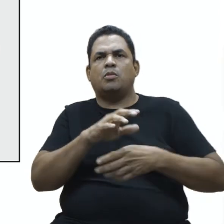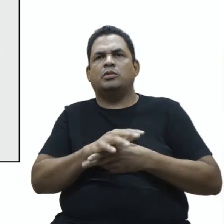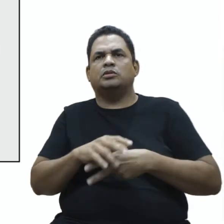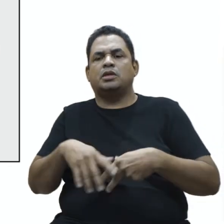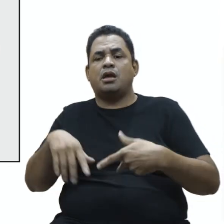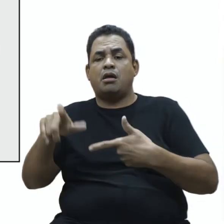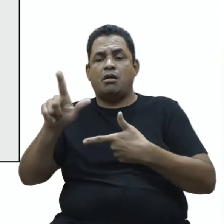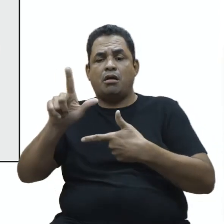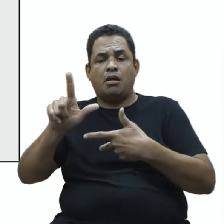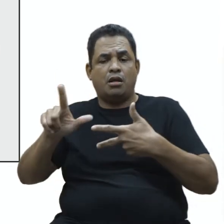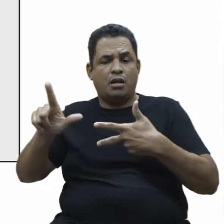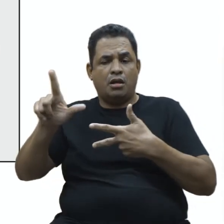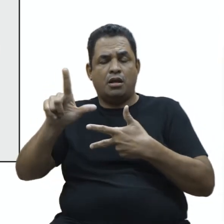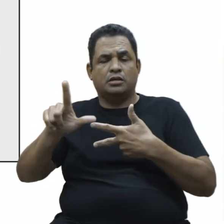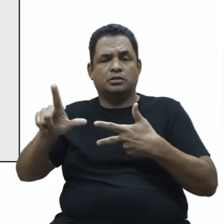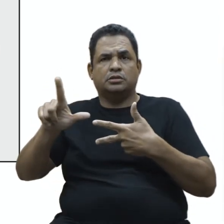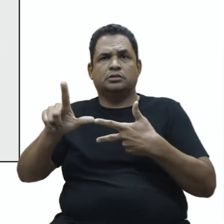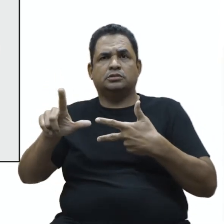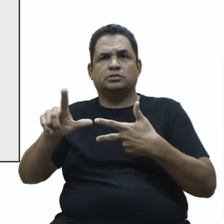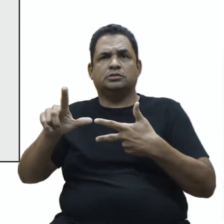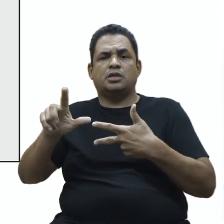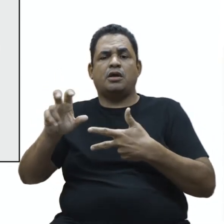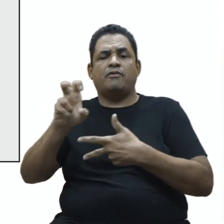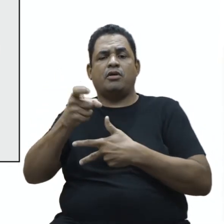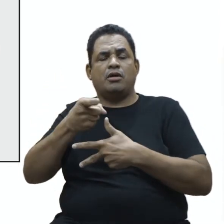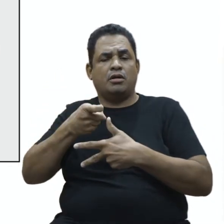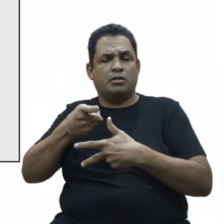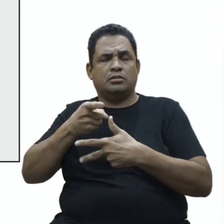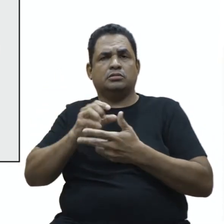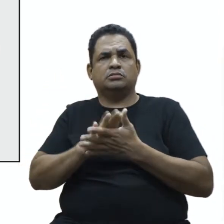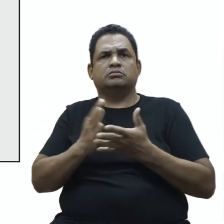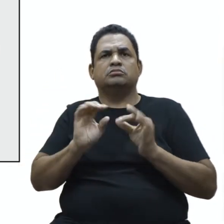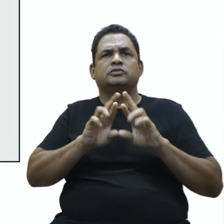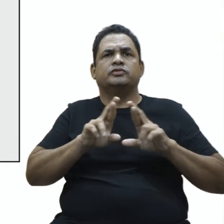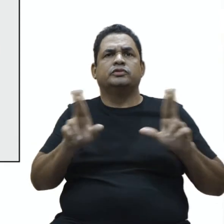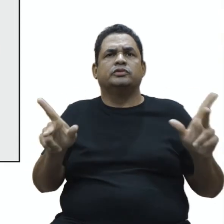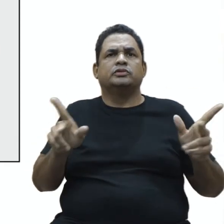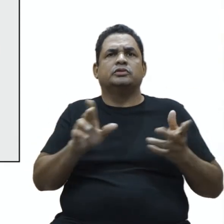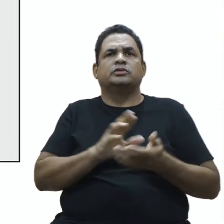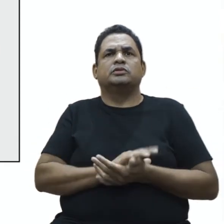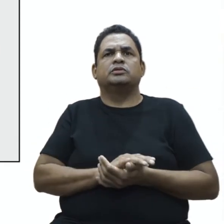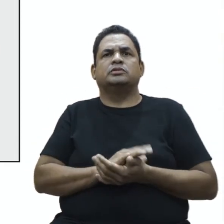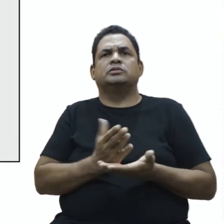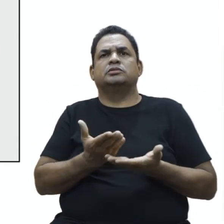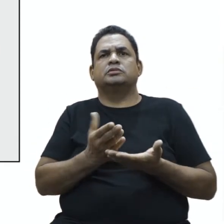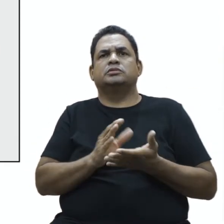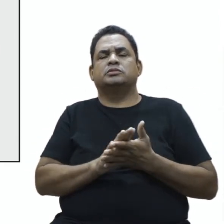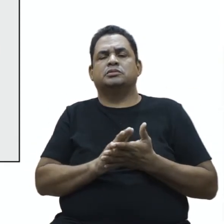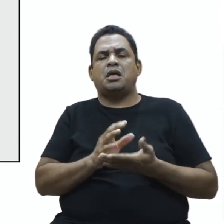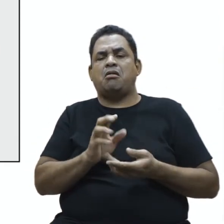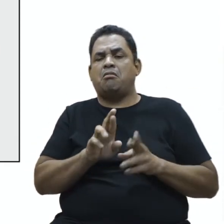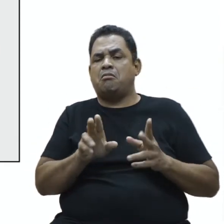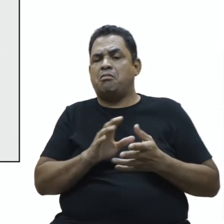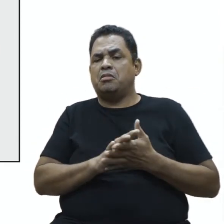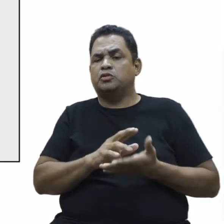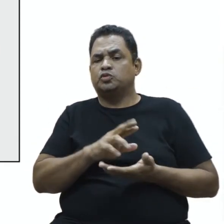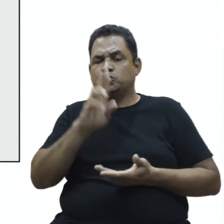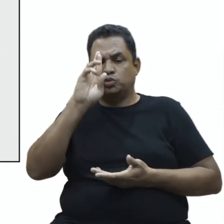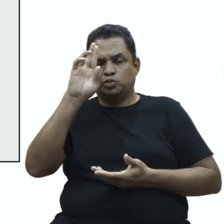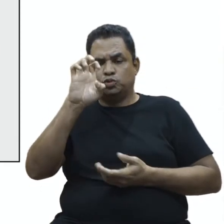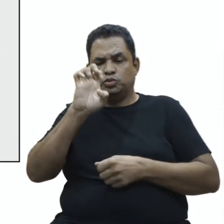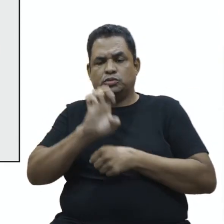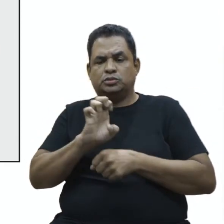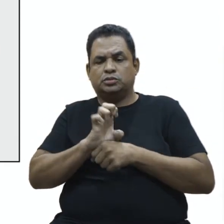executivo. Distingue-se também o chefe de Estado, que seria o monarca ou o presidente, do chefe